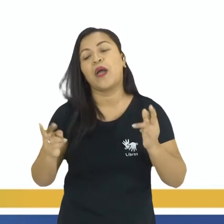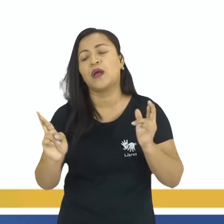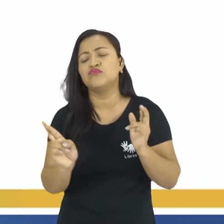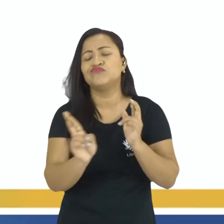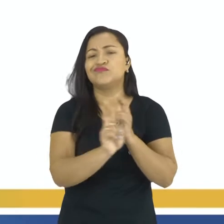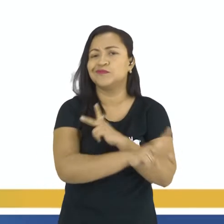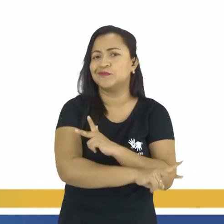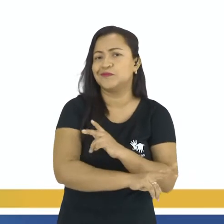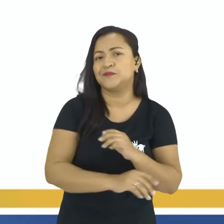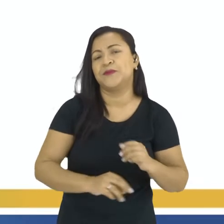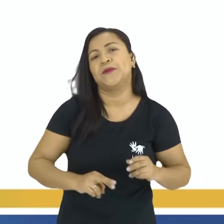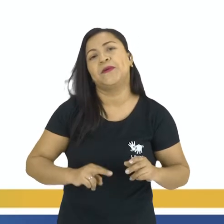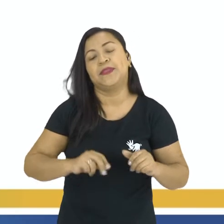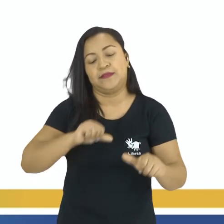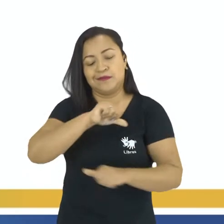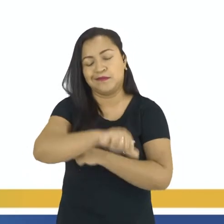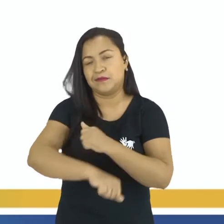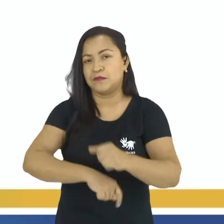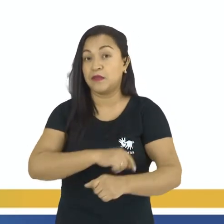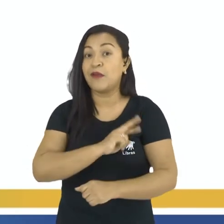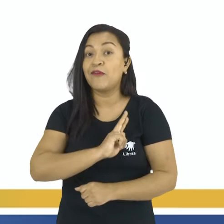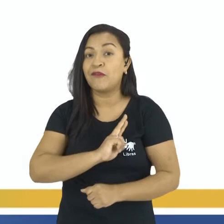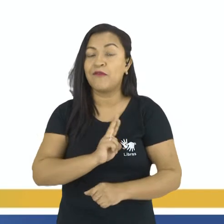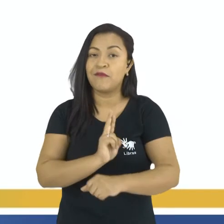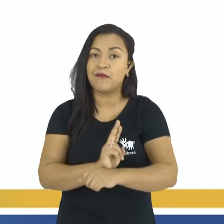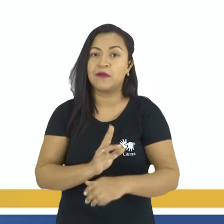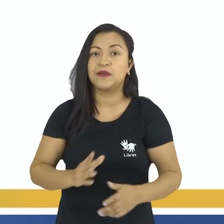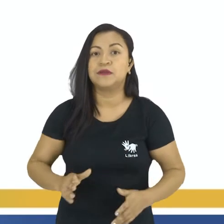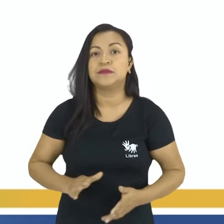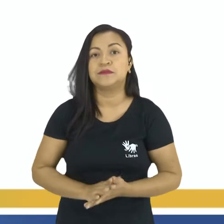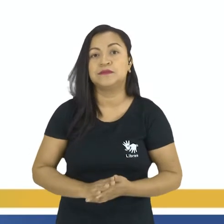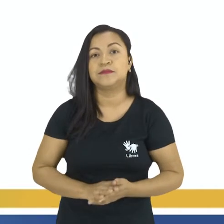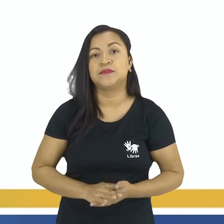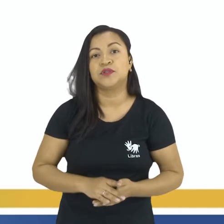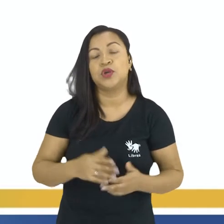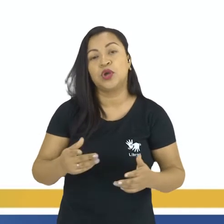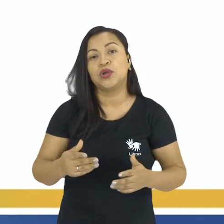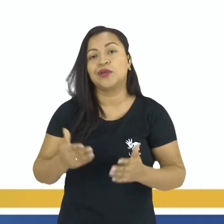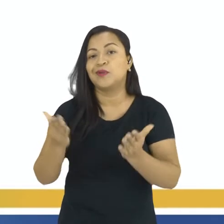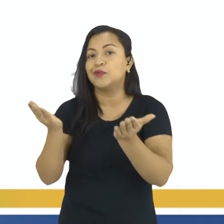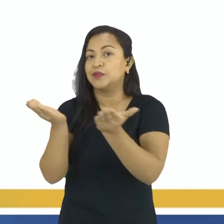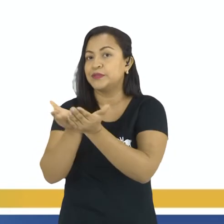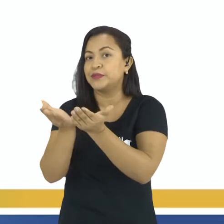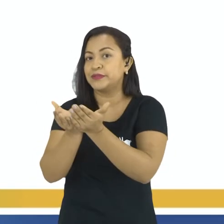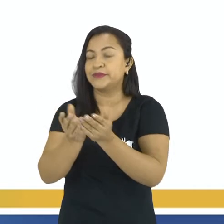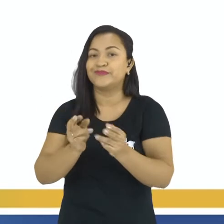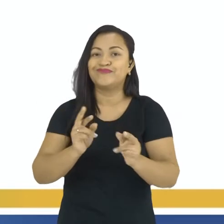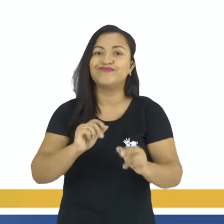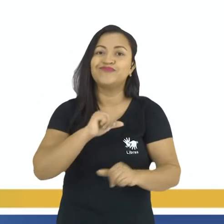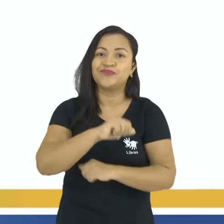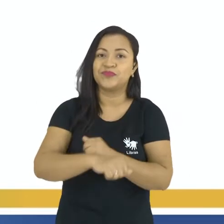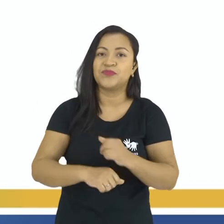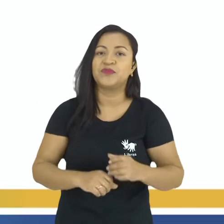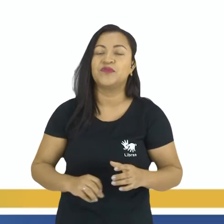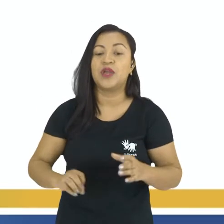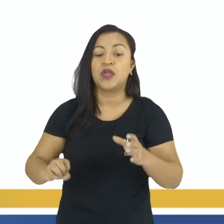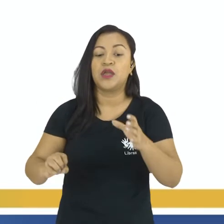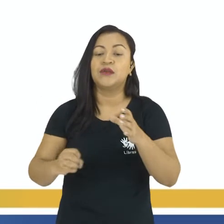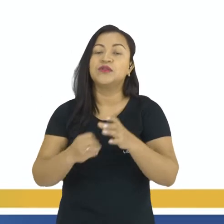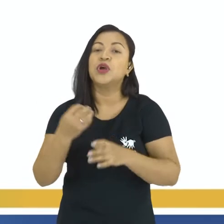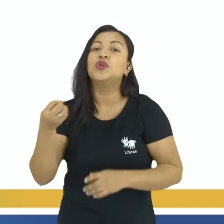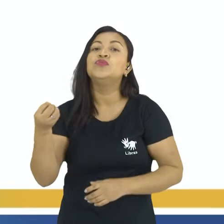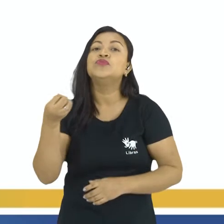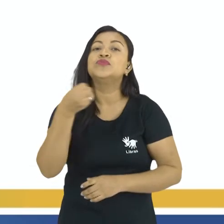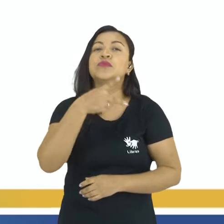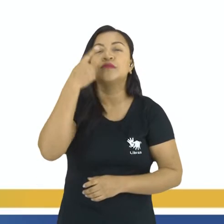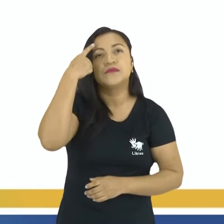contra-reforma, essa contra-reforma, contra a reforma protestante, foi um movimento de renovação. Observem